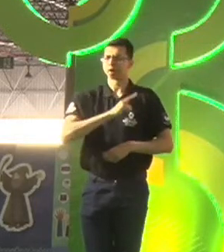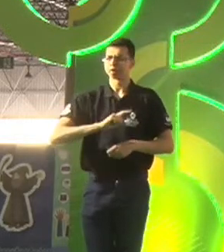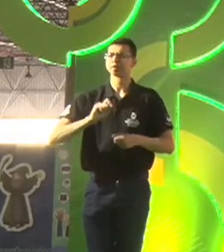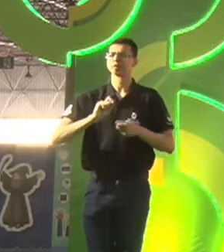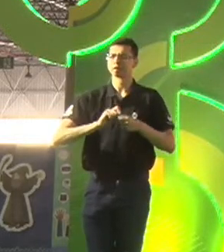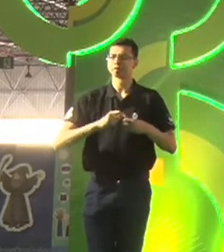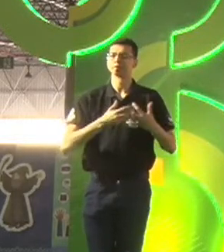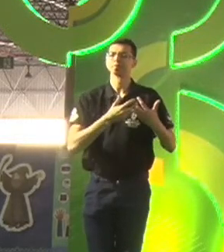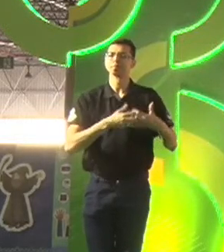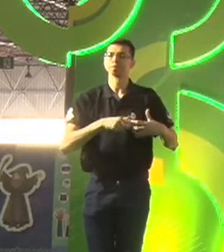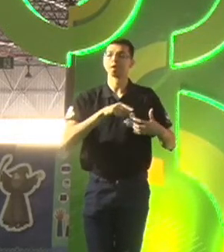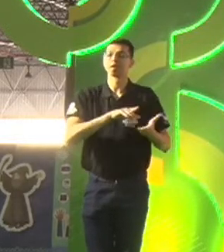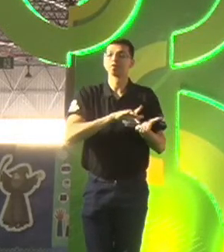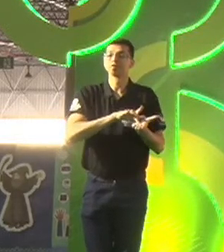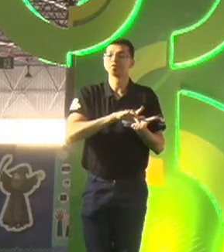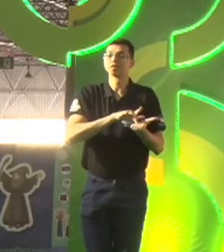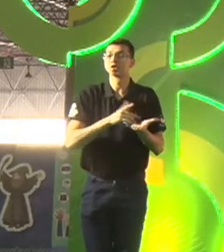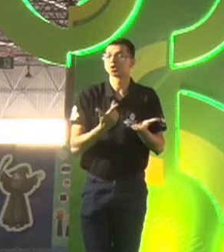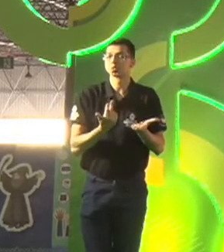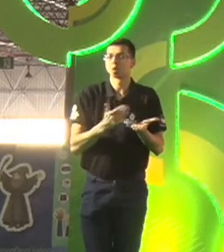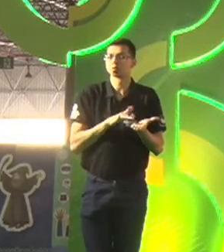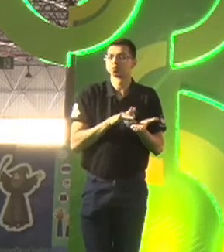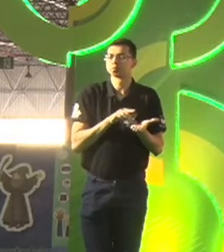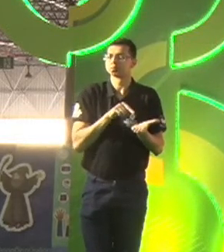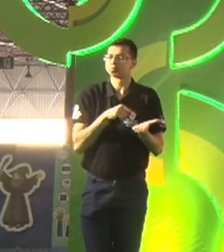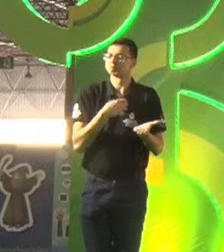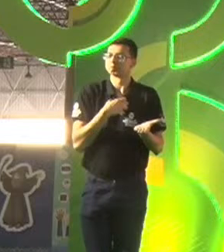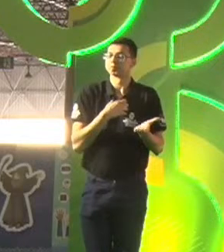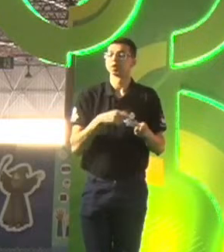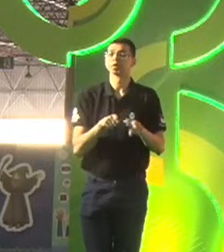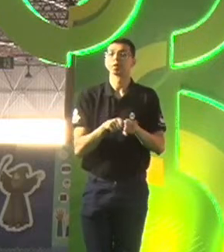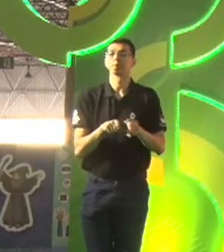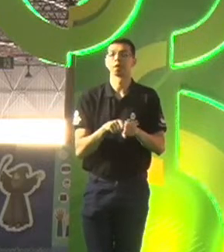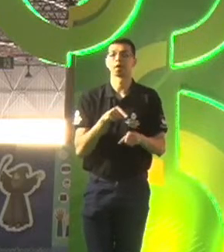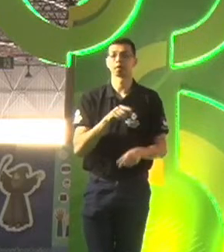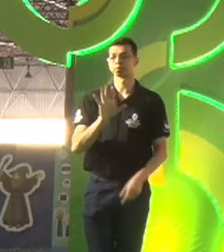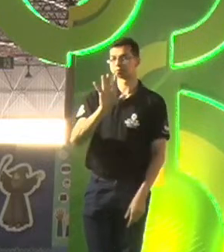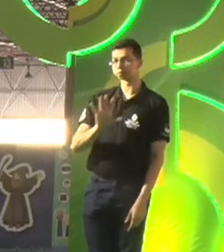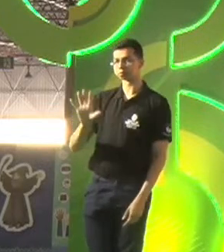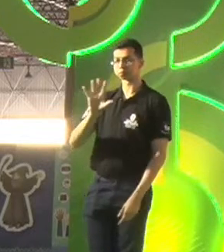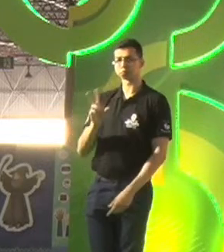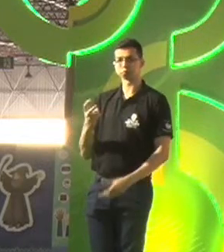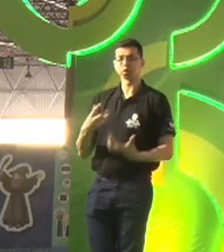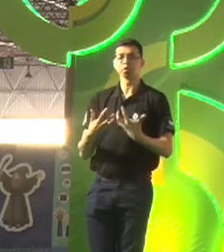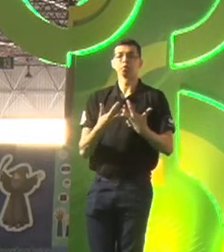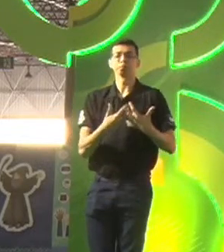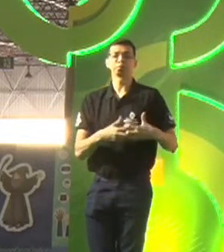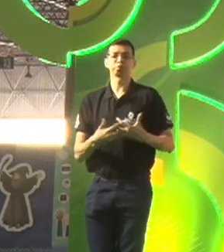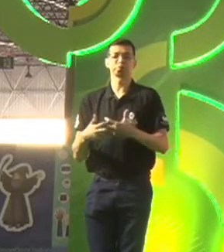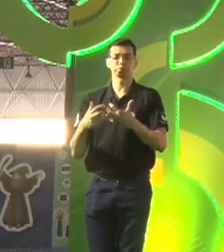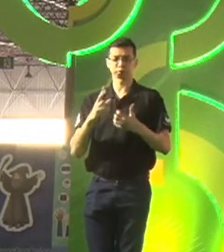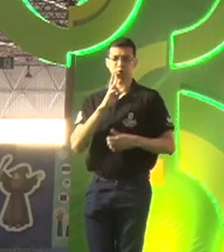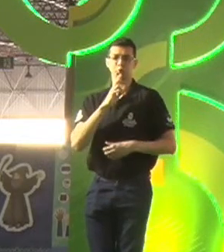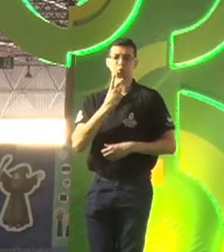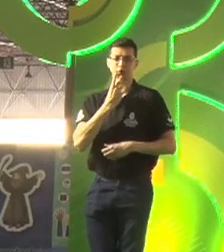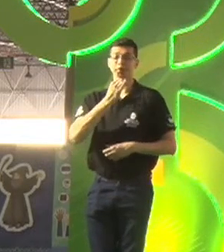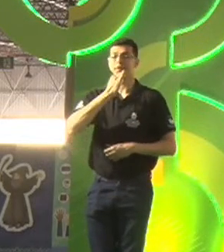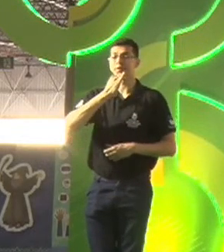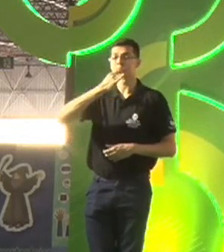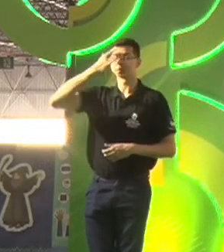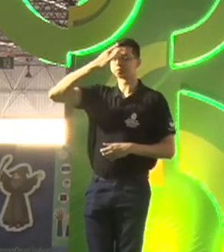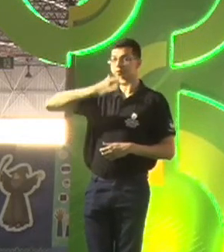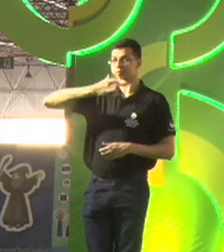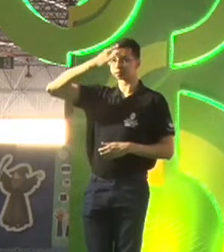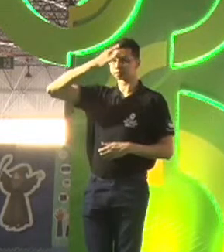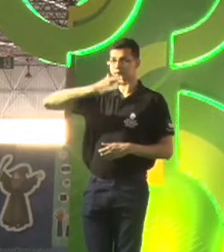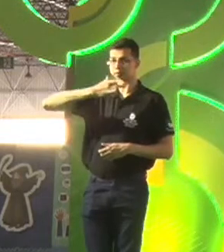máquinas simularem sentimentos e fazer o reconhecimento desse sentimento dessas emoções através de por exemplo reconhecimento facial